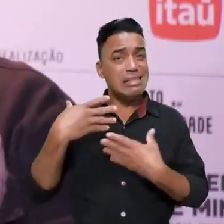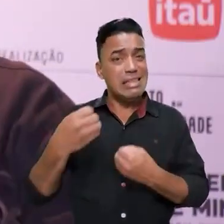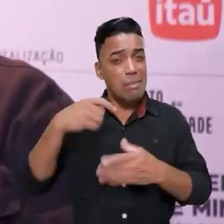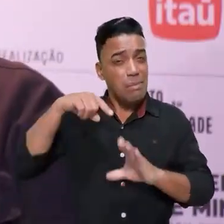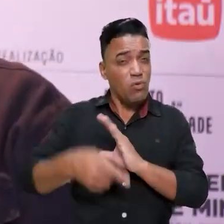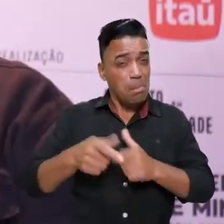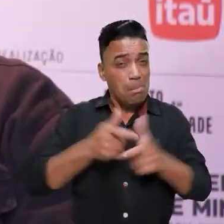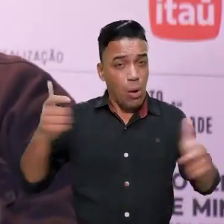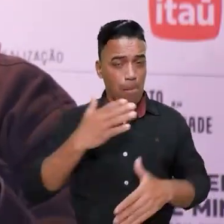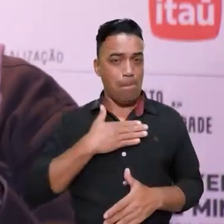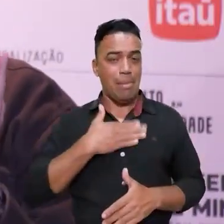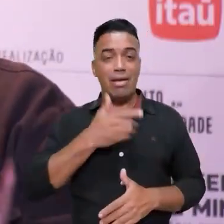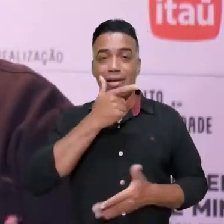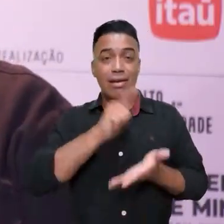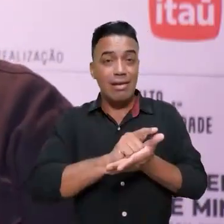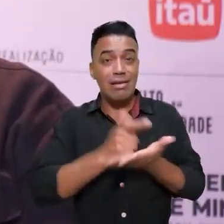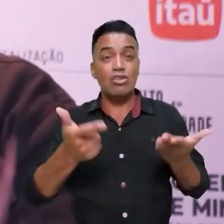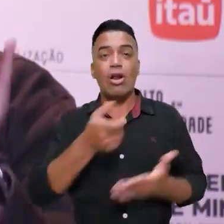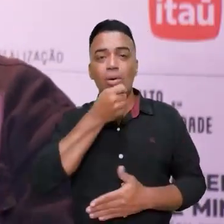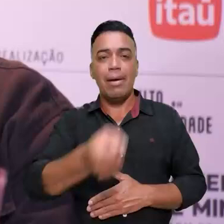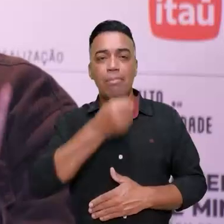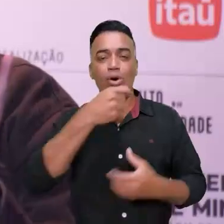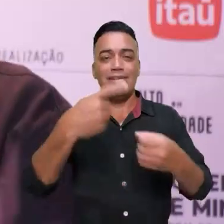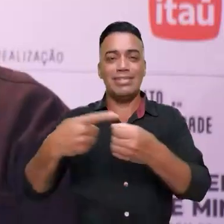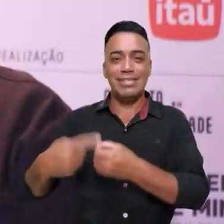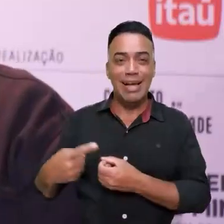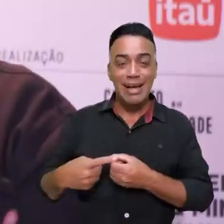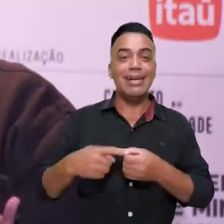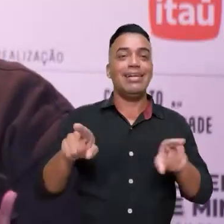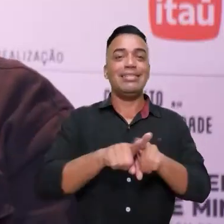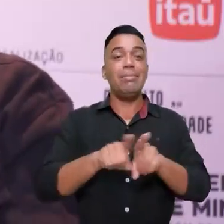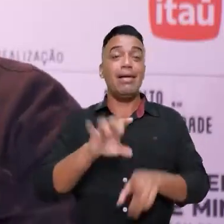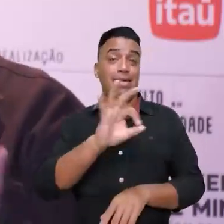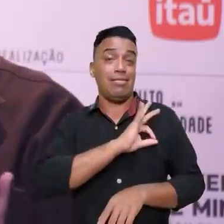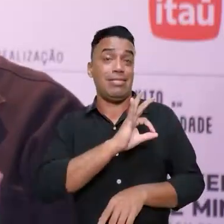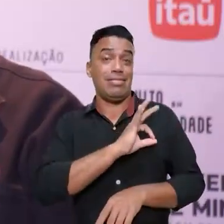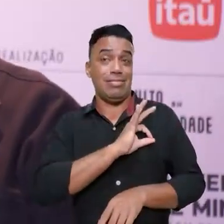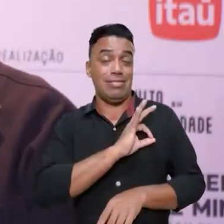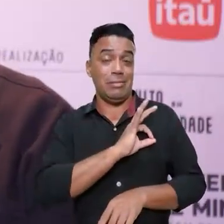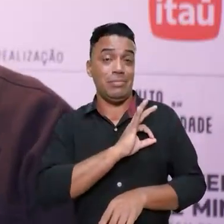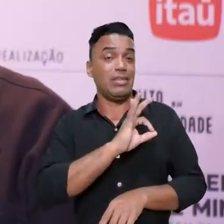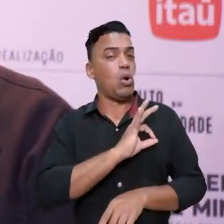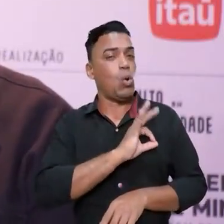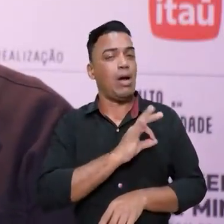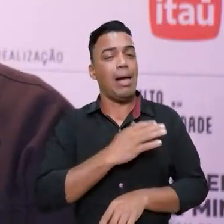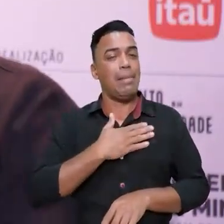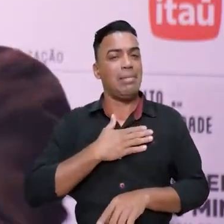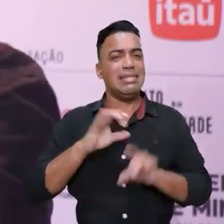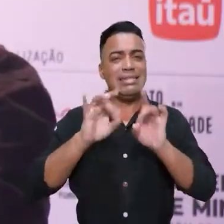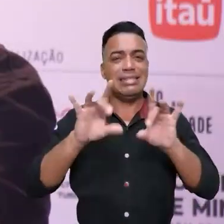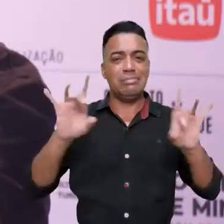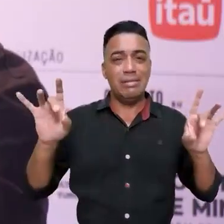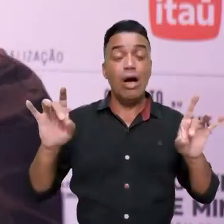mais profundo veio como repórter de cidades e nos plantões de polícia. Esse é um lugar muito especial, assim,